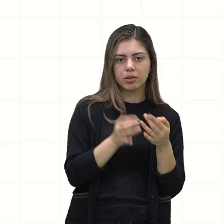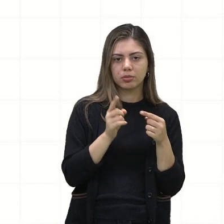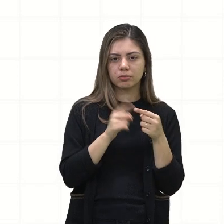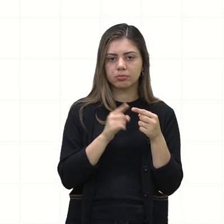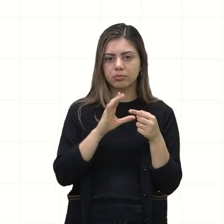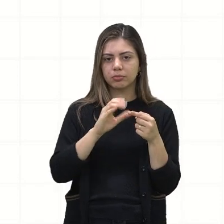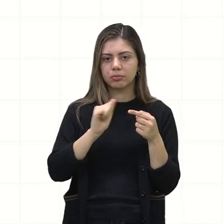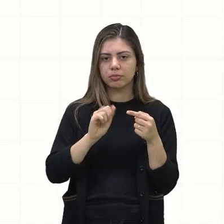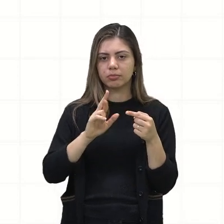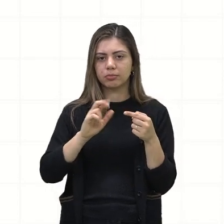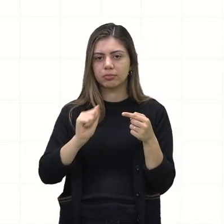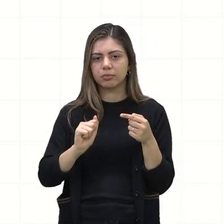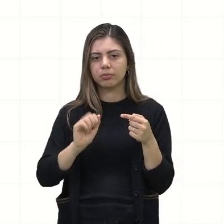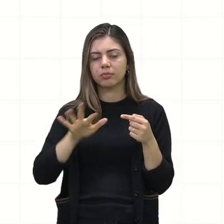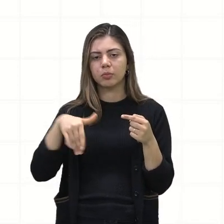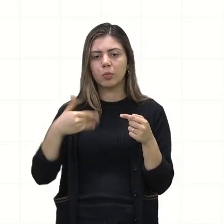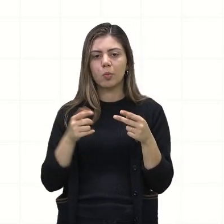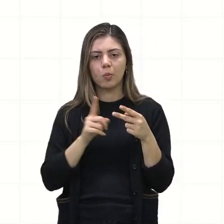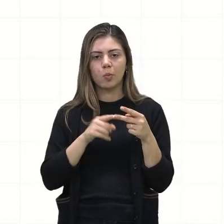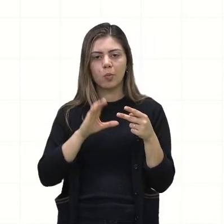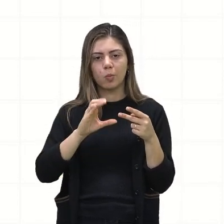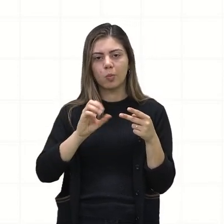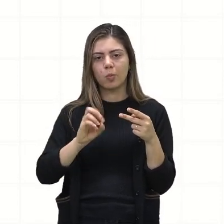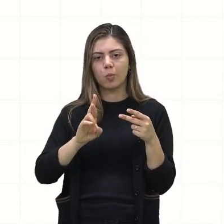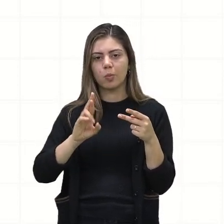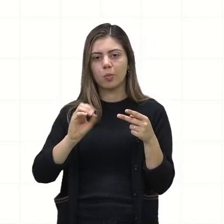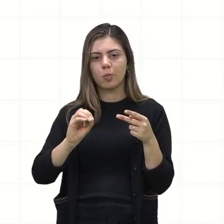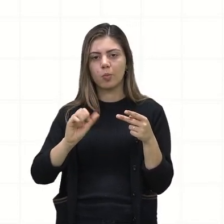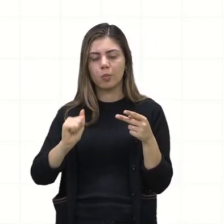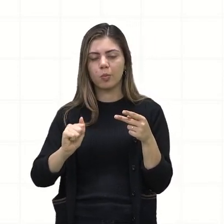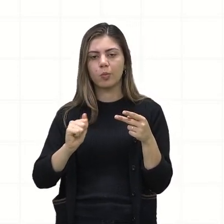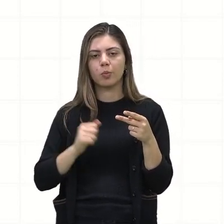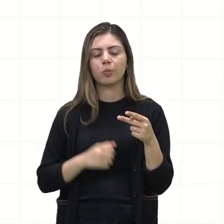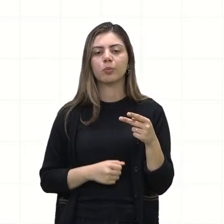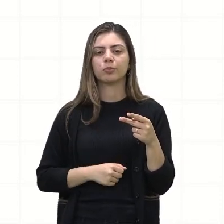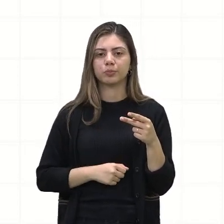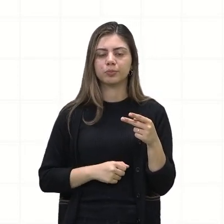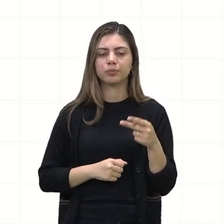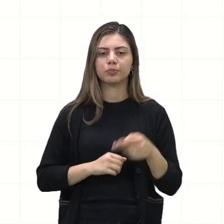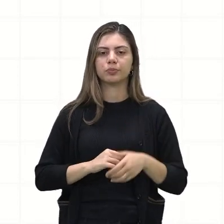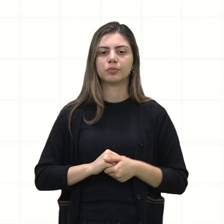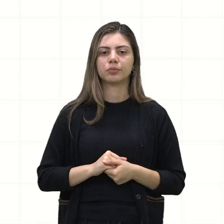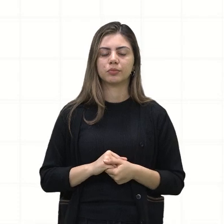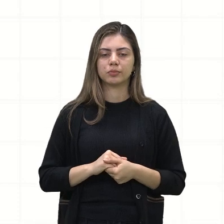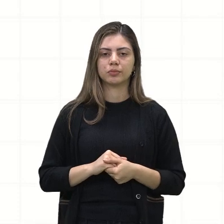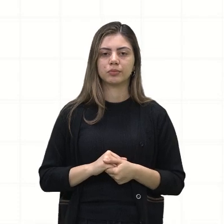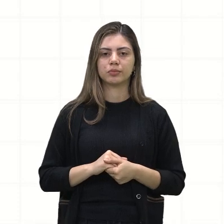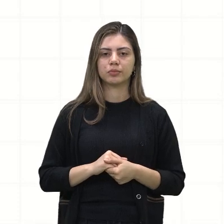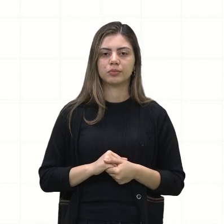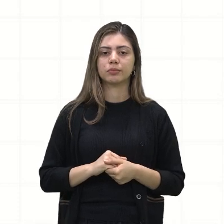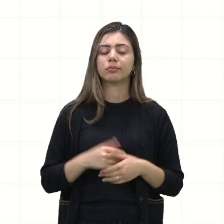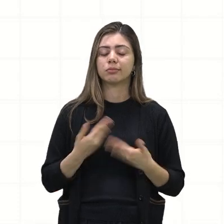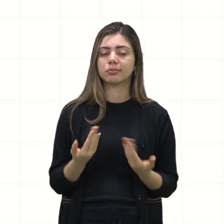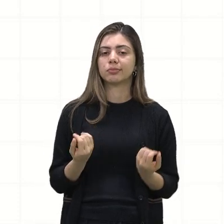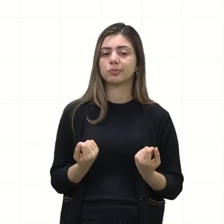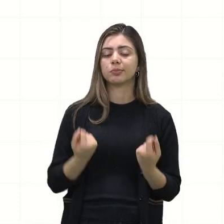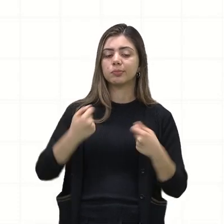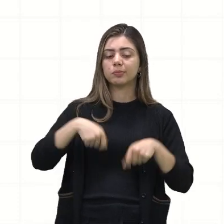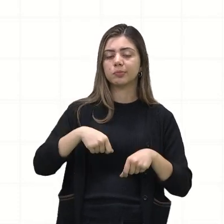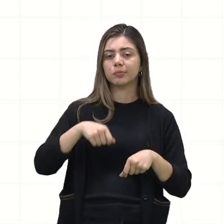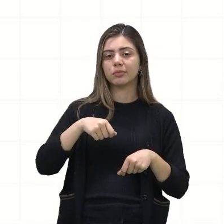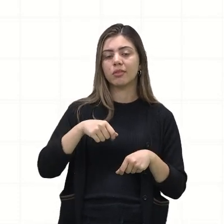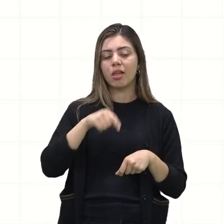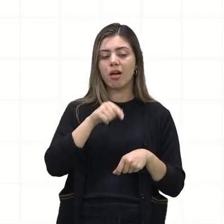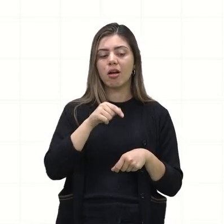desse conjunto que são formados pelas faces, né? Pelas possibilidades aí